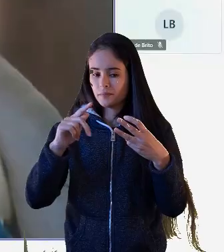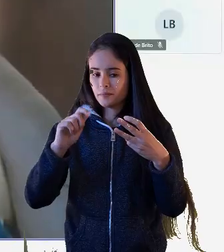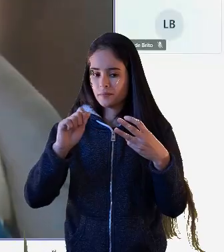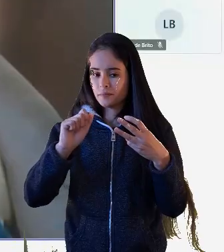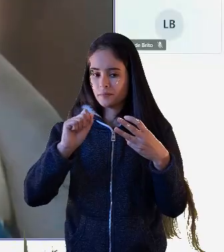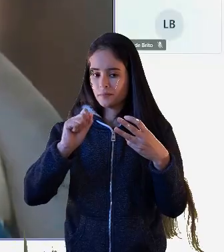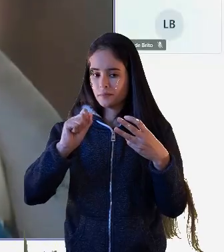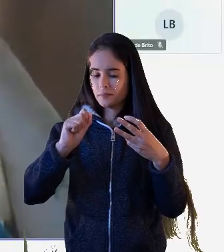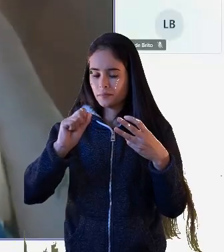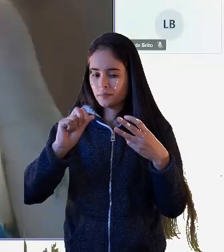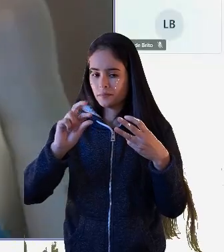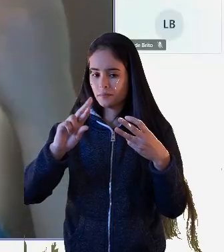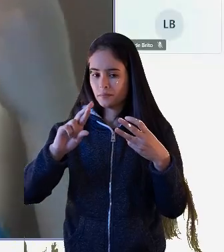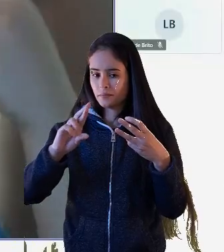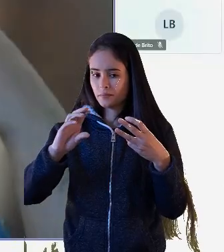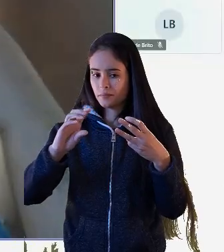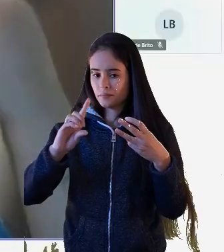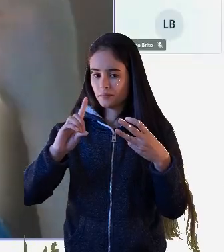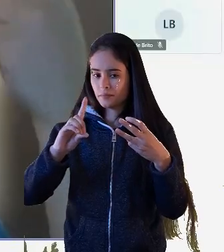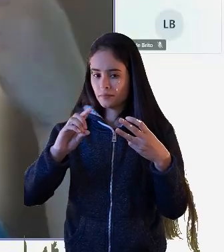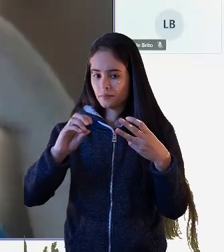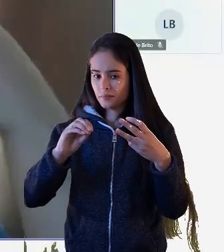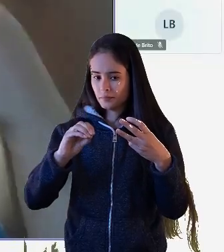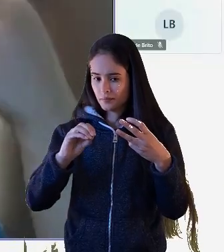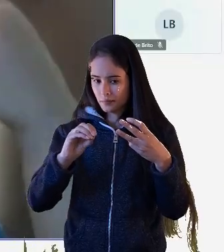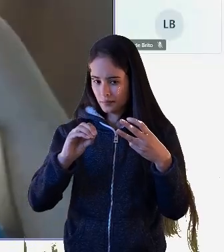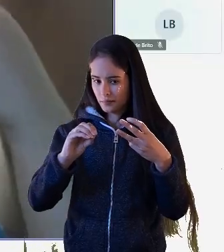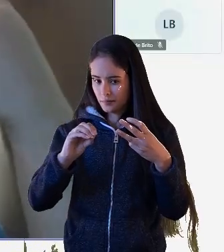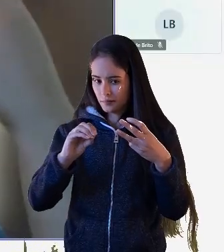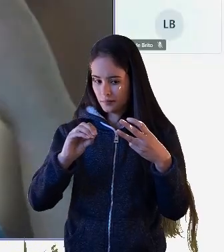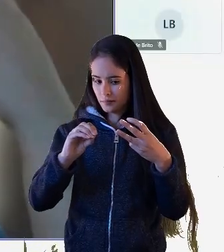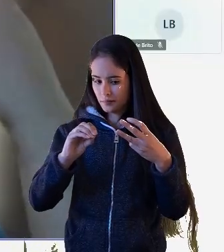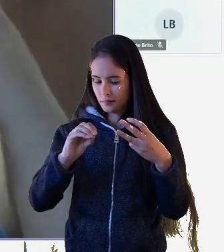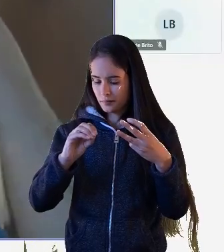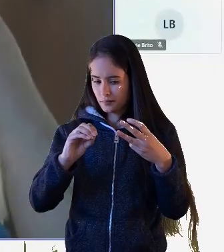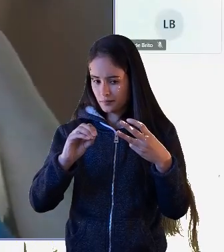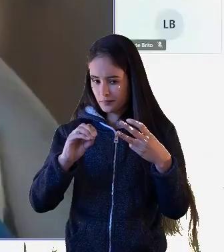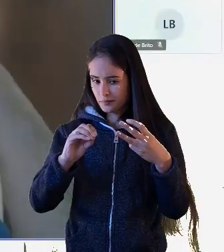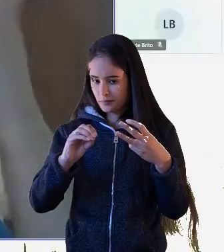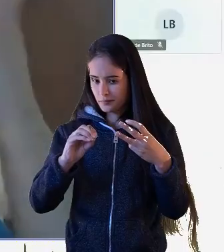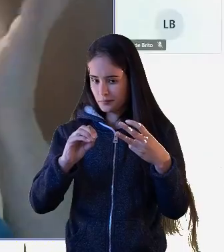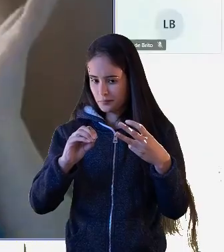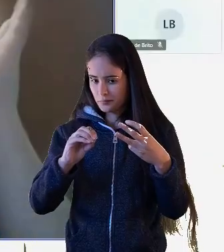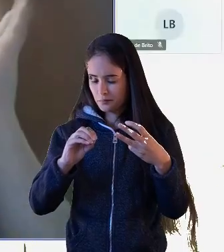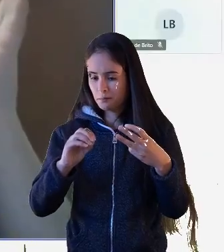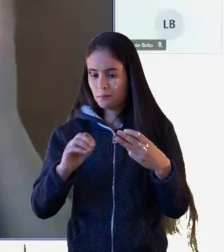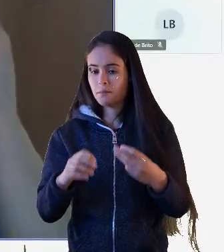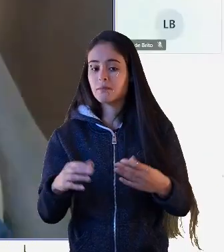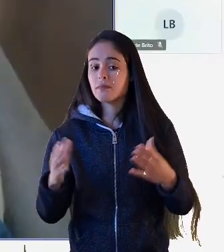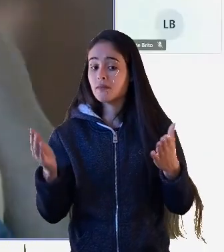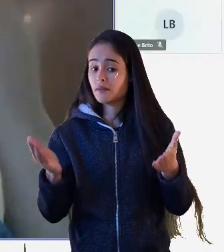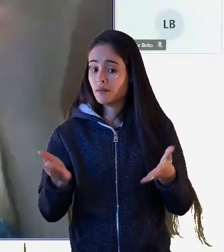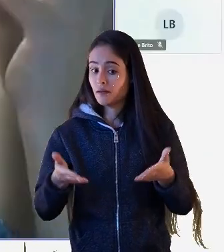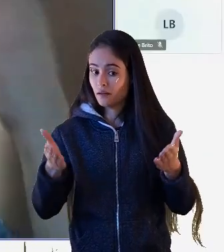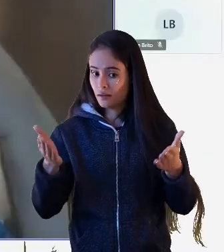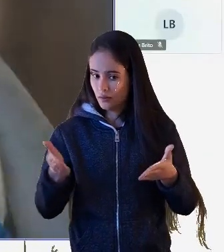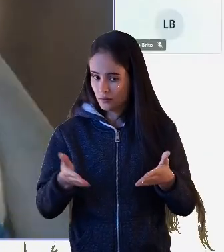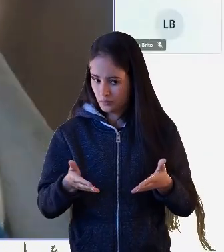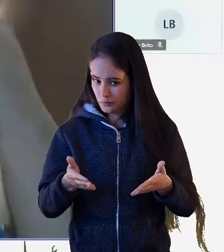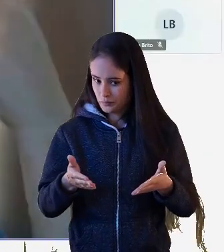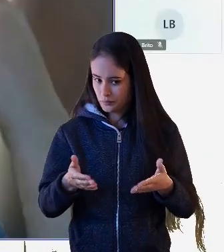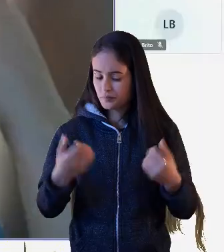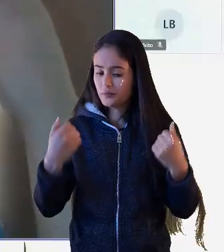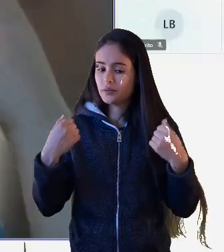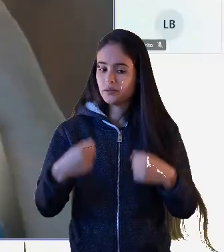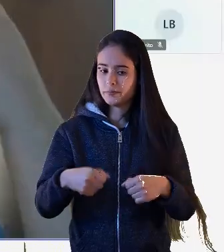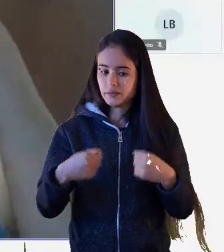né? E com o cabelo um pouco encaracolado, assim, né? E ela acha que ela é parda. E ela até se identifica, às vezes